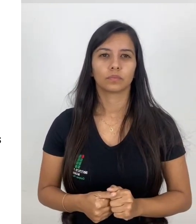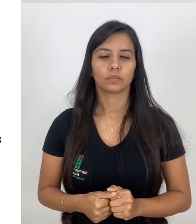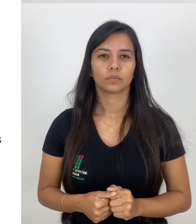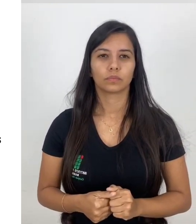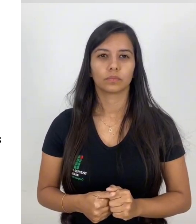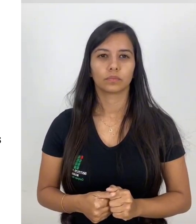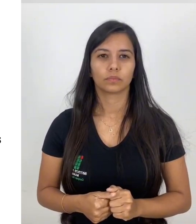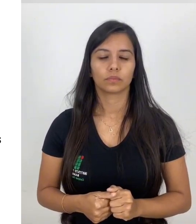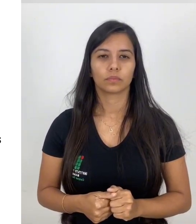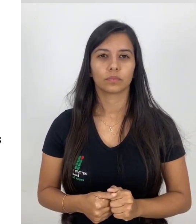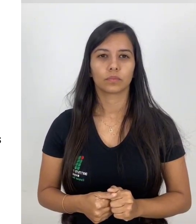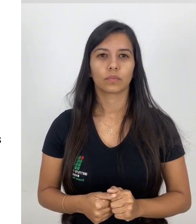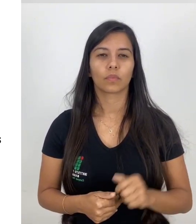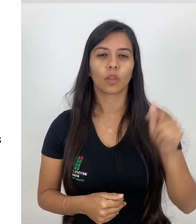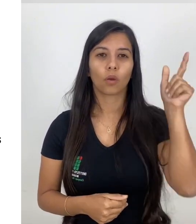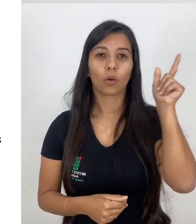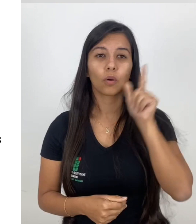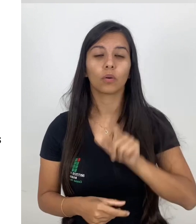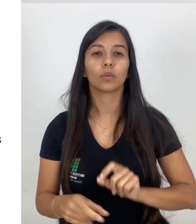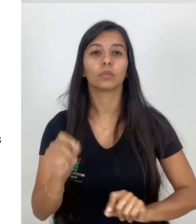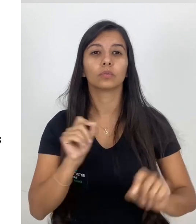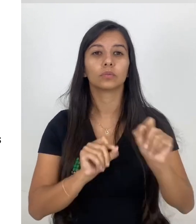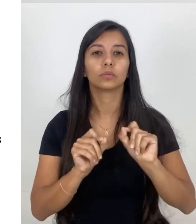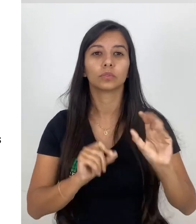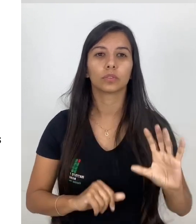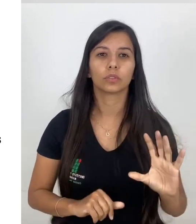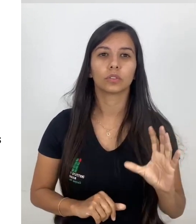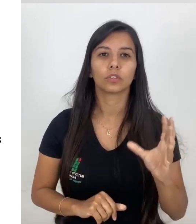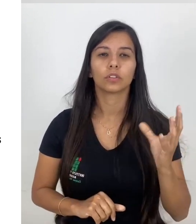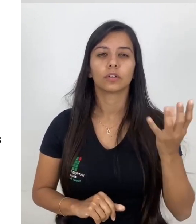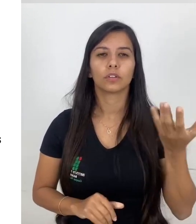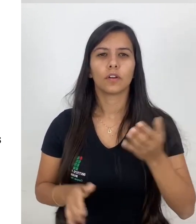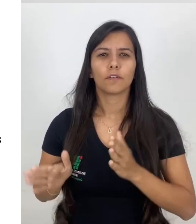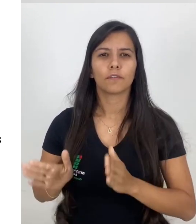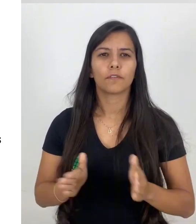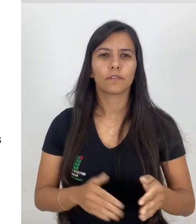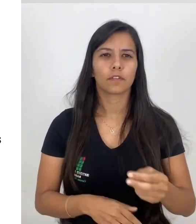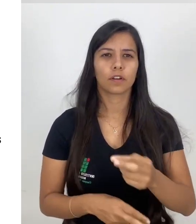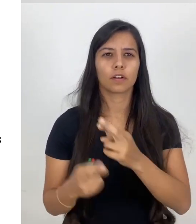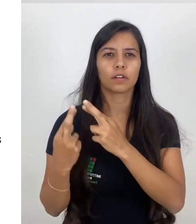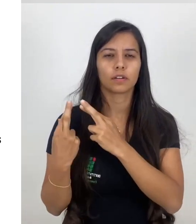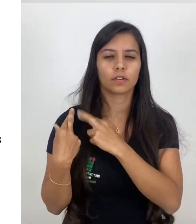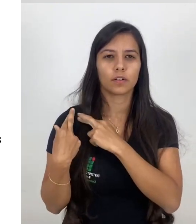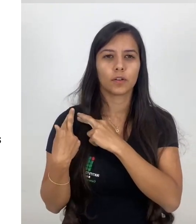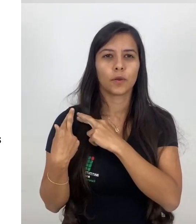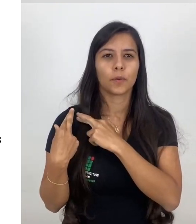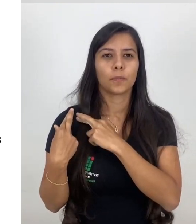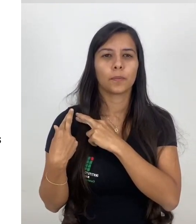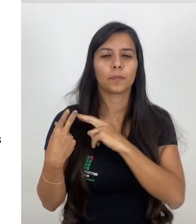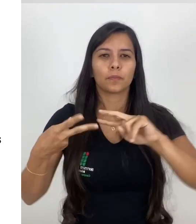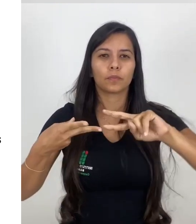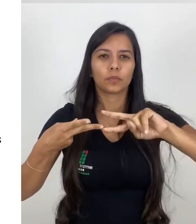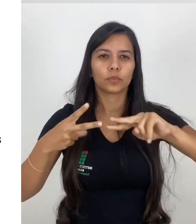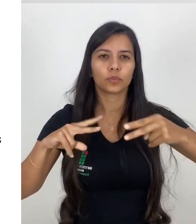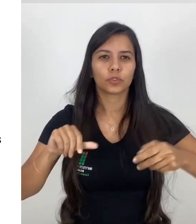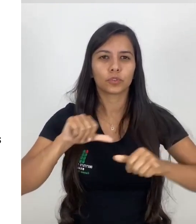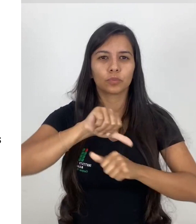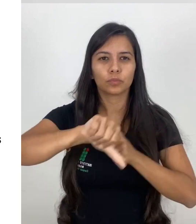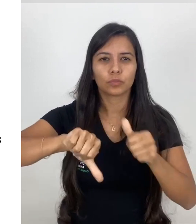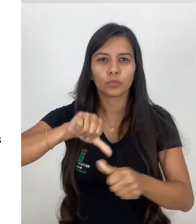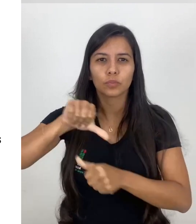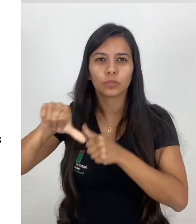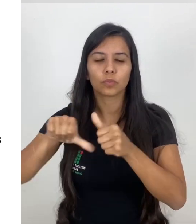que vai permitir com que aconteça a fase responsável pela recombinação